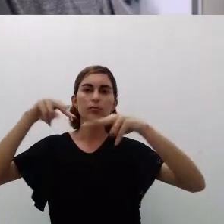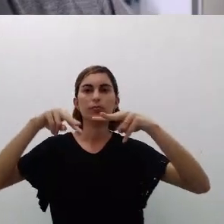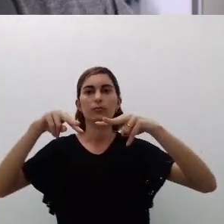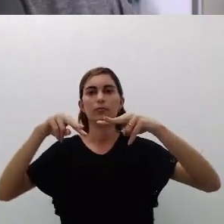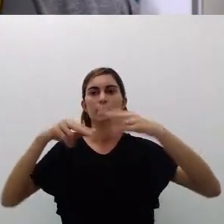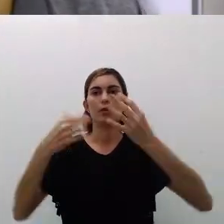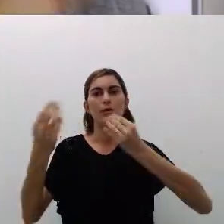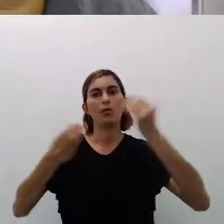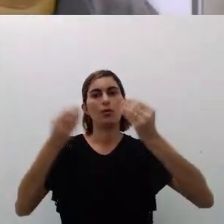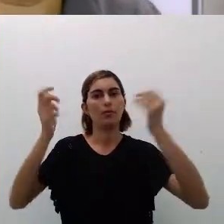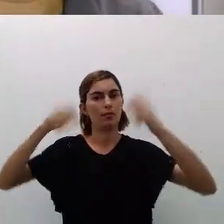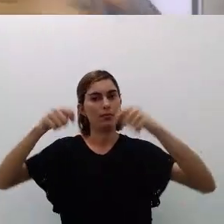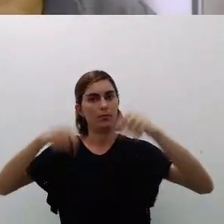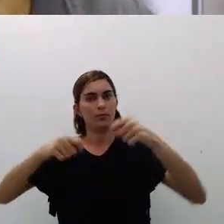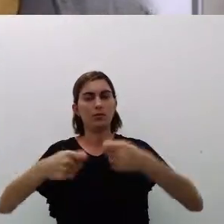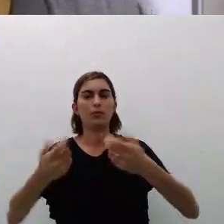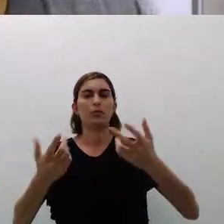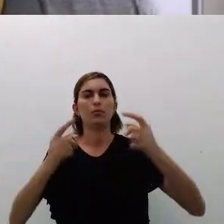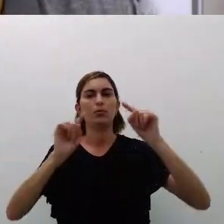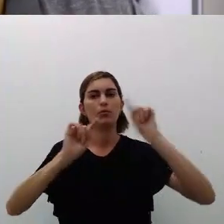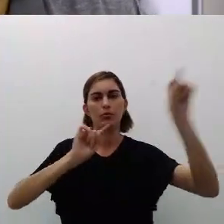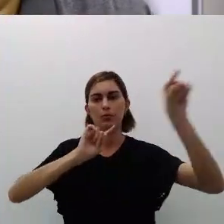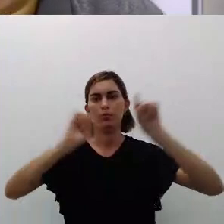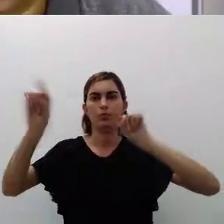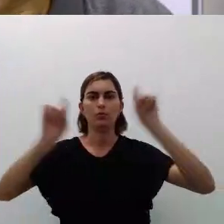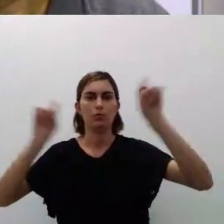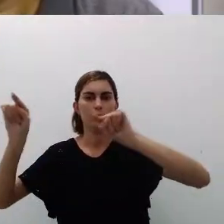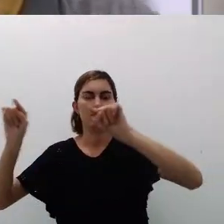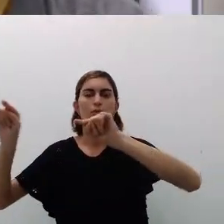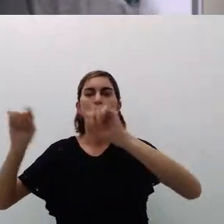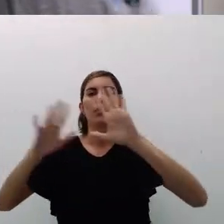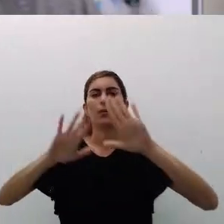pontos de maior visibilidade.